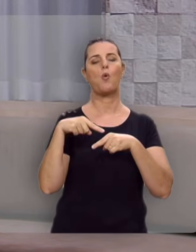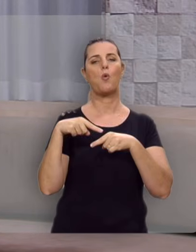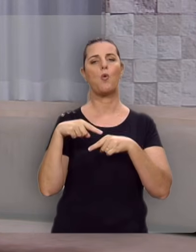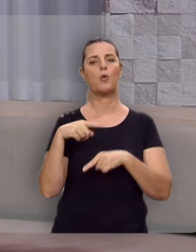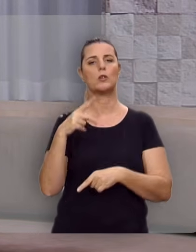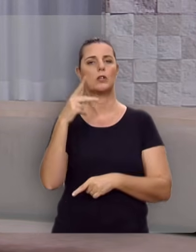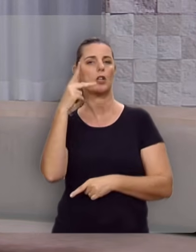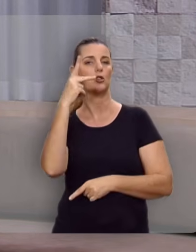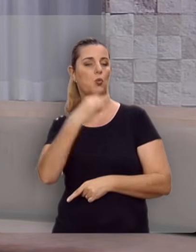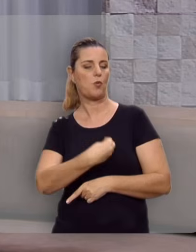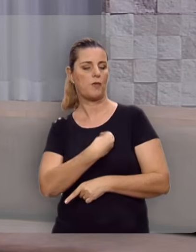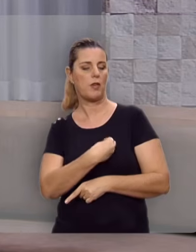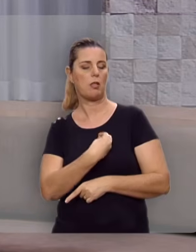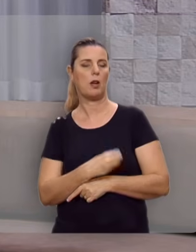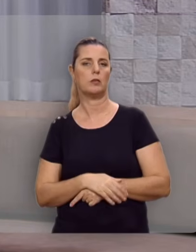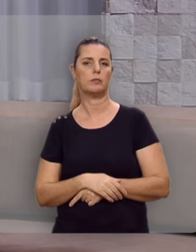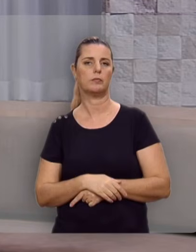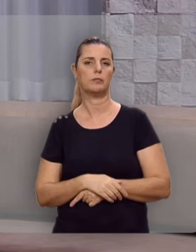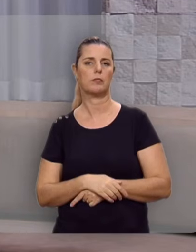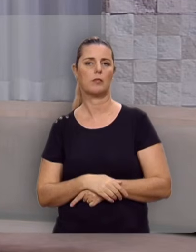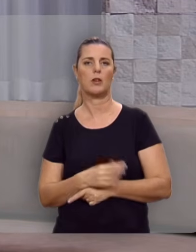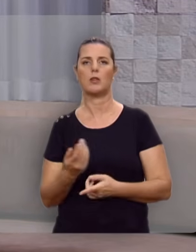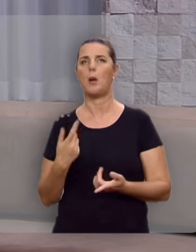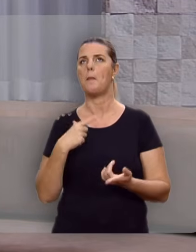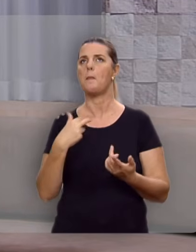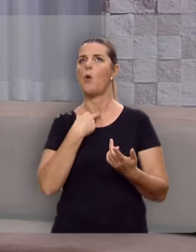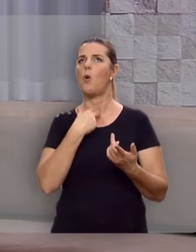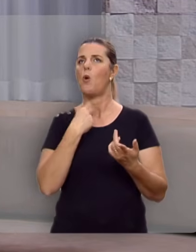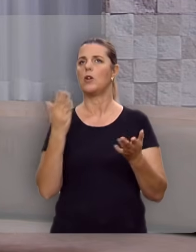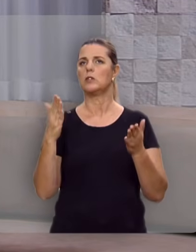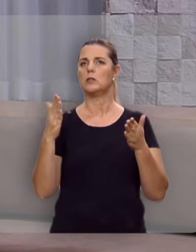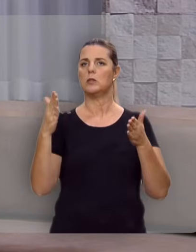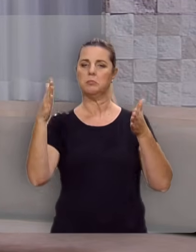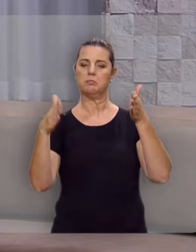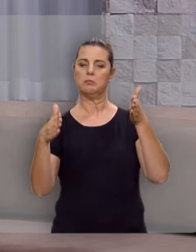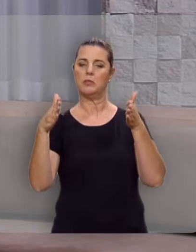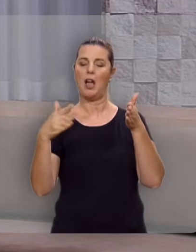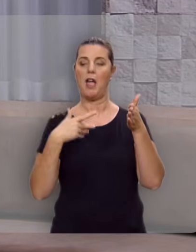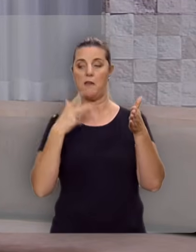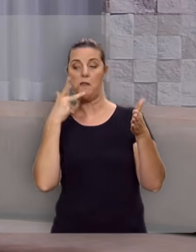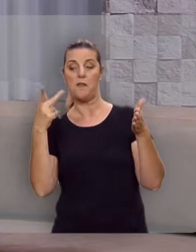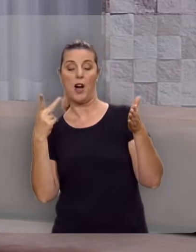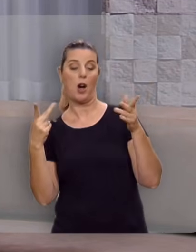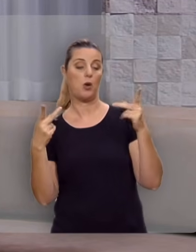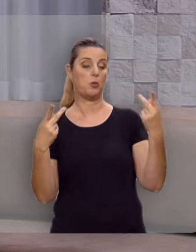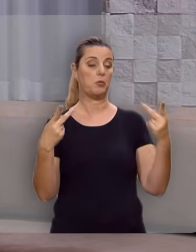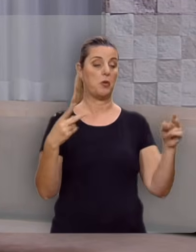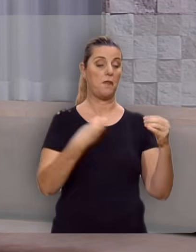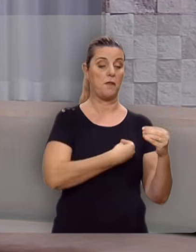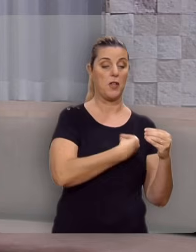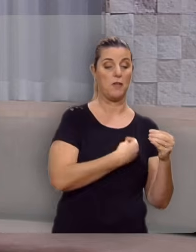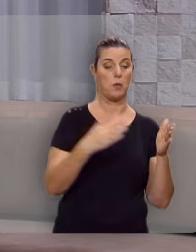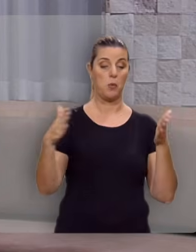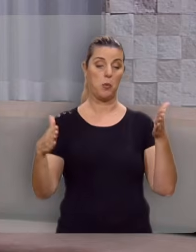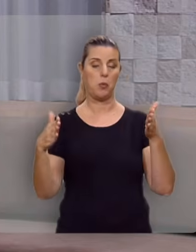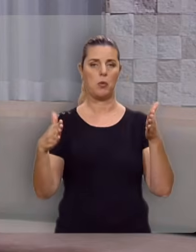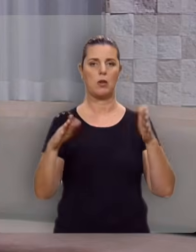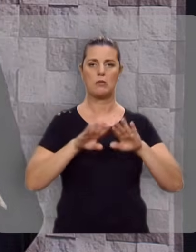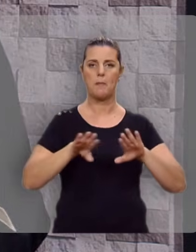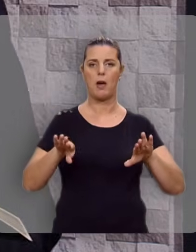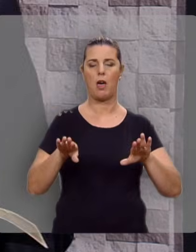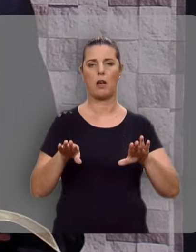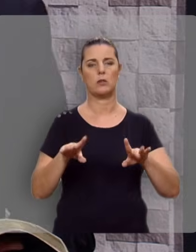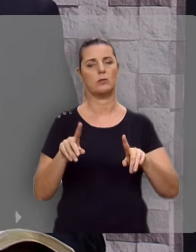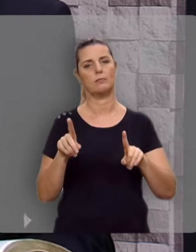contrárias à sua vida. Não pode ter um hiato, um abismo entre o que você fala e o que você vive. E